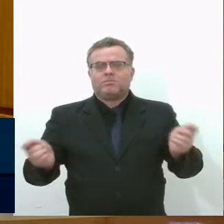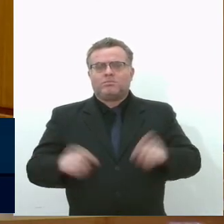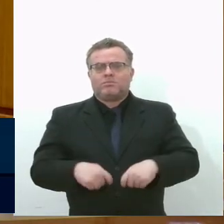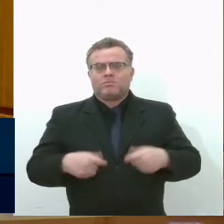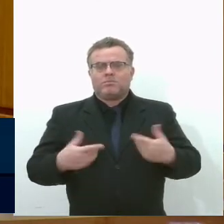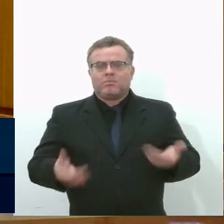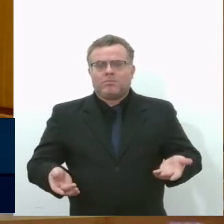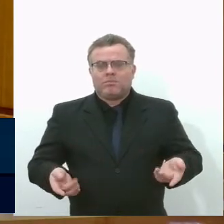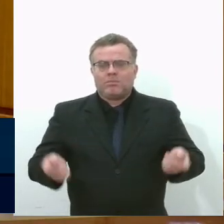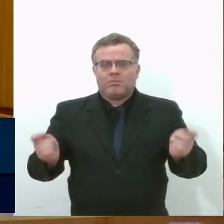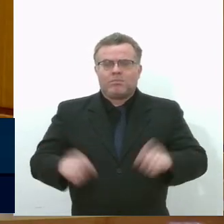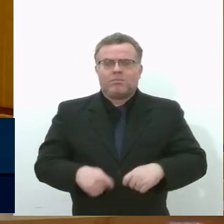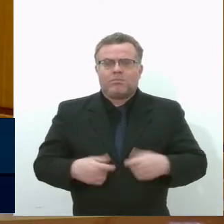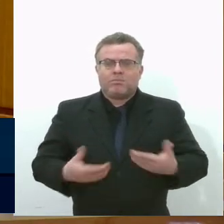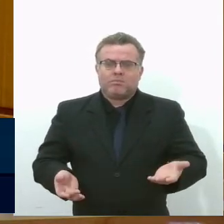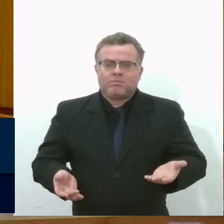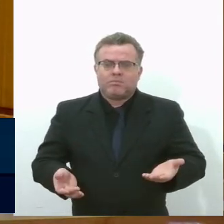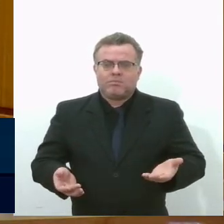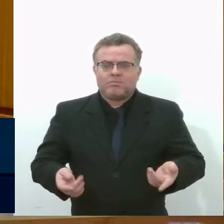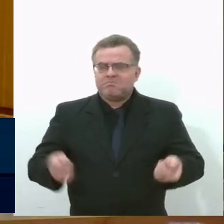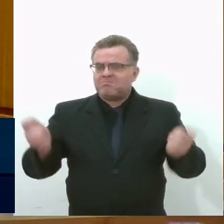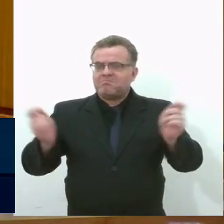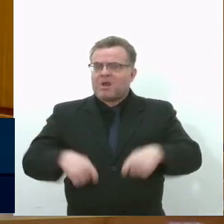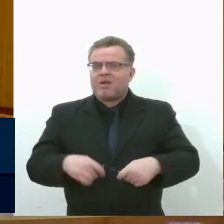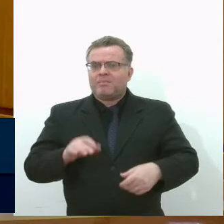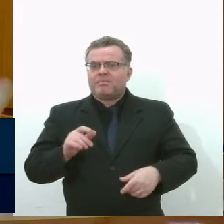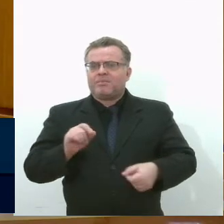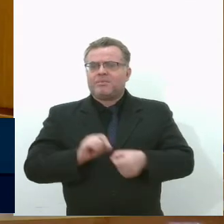isso. Agora, uma coisa